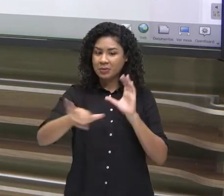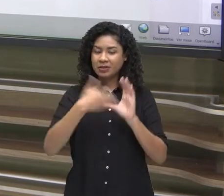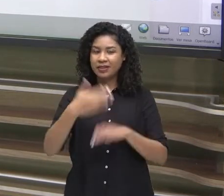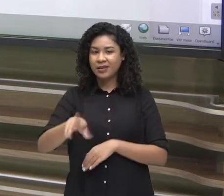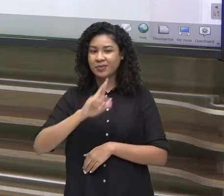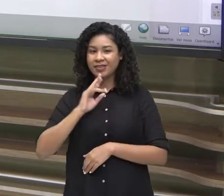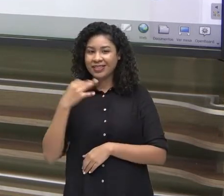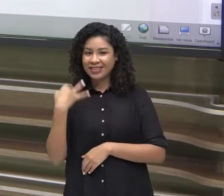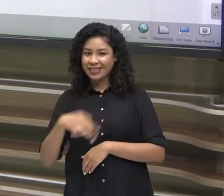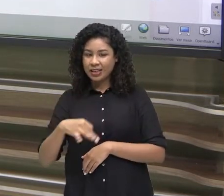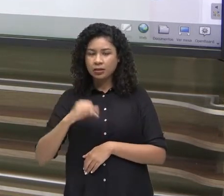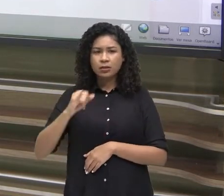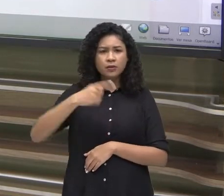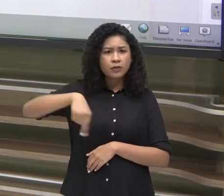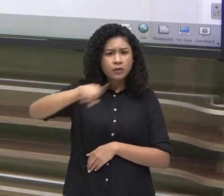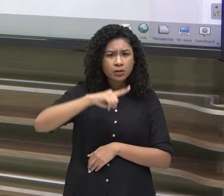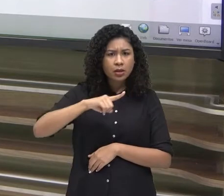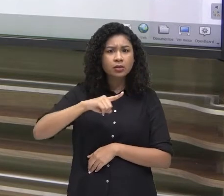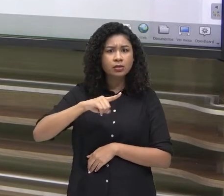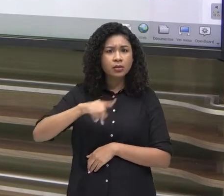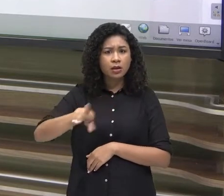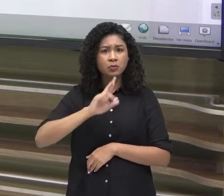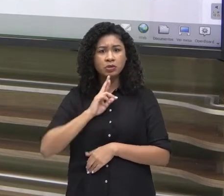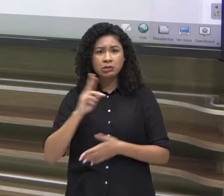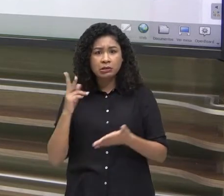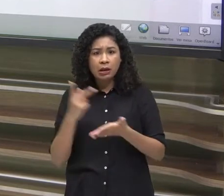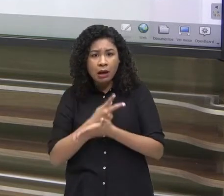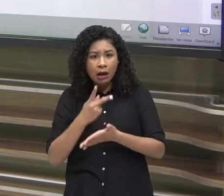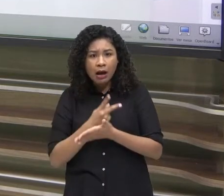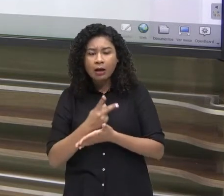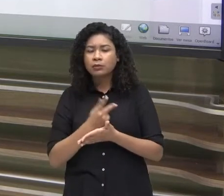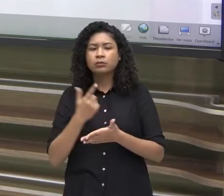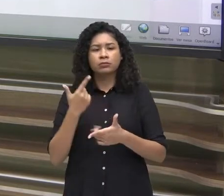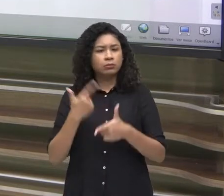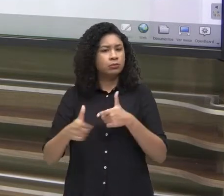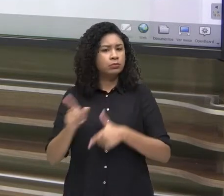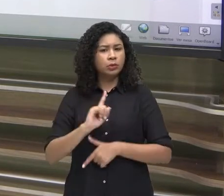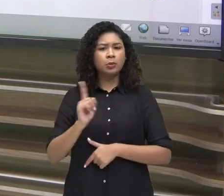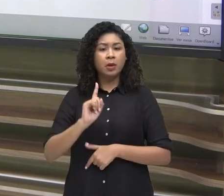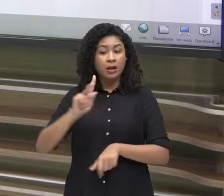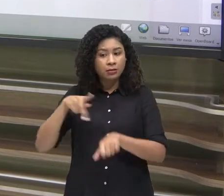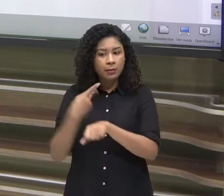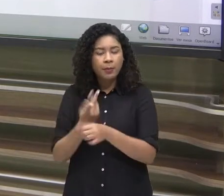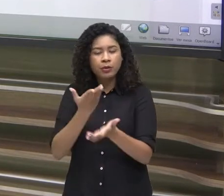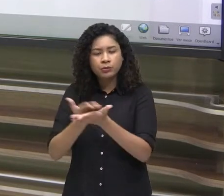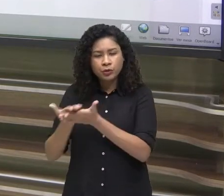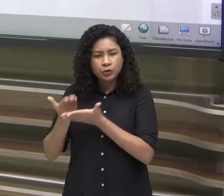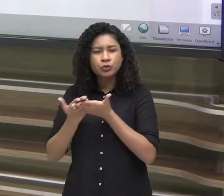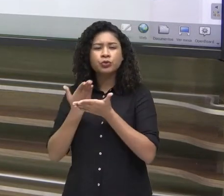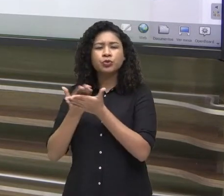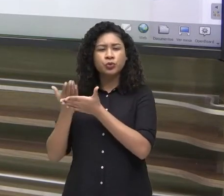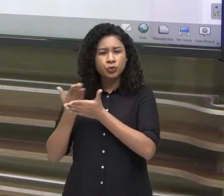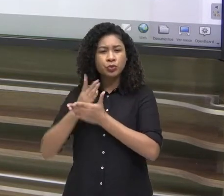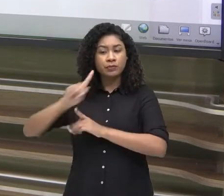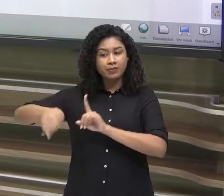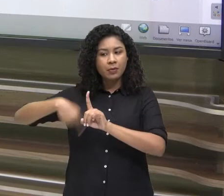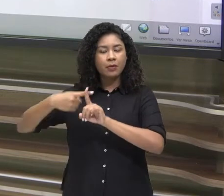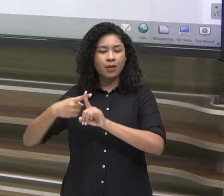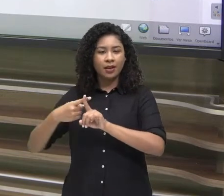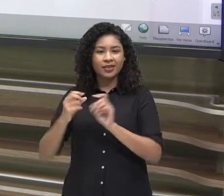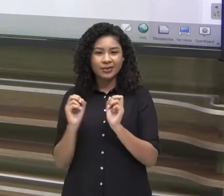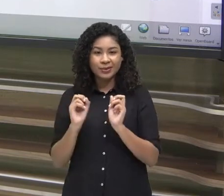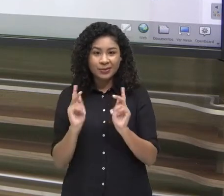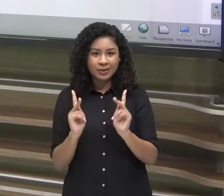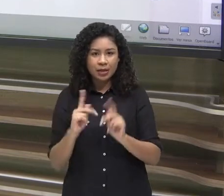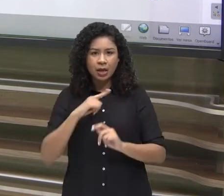marcou outra alternativa, marca a alternativa correta e depois dá uma olhada lá na função dos órgãos do nosso sistema digestório. A gente ainda tinha uma